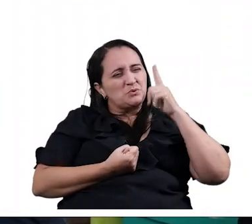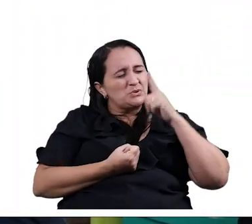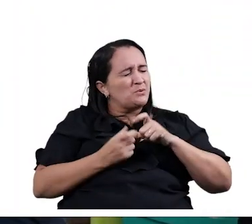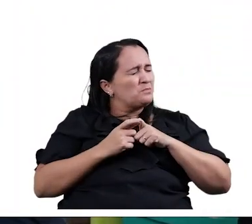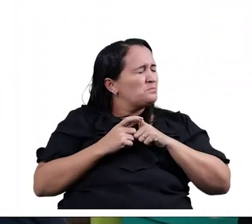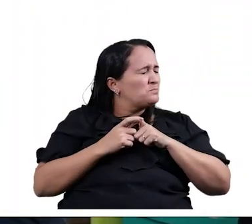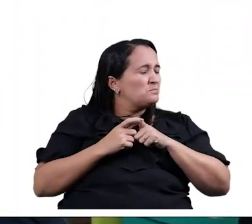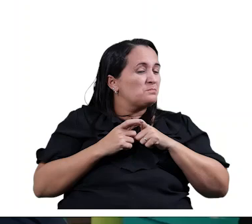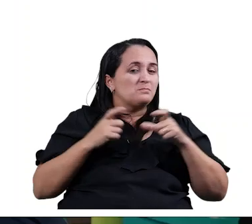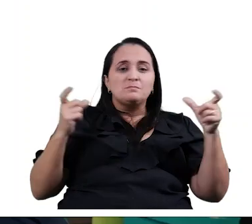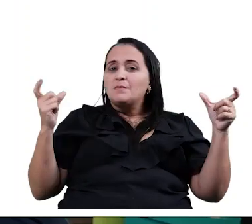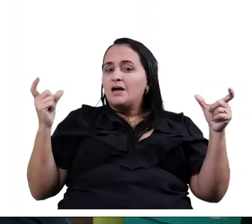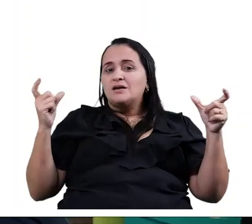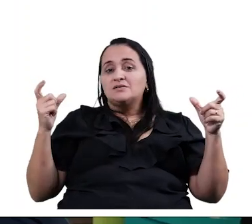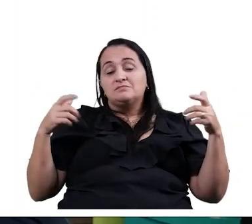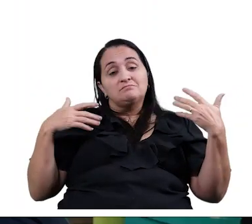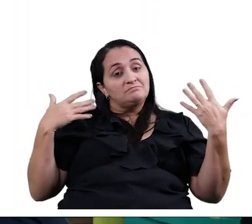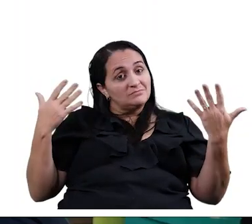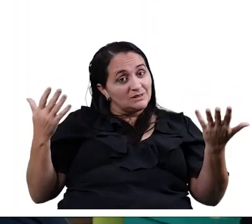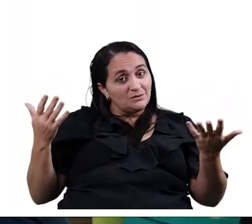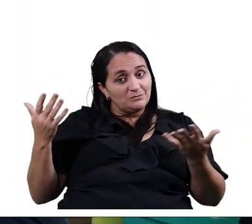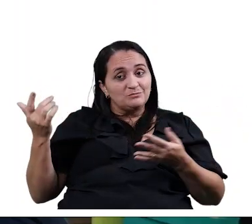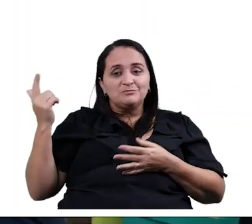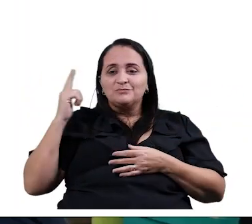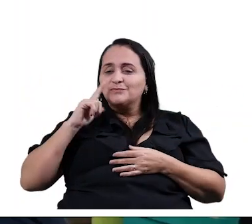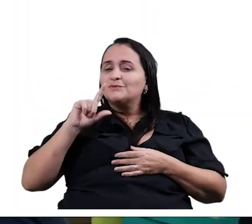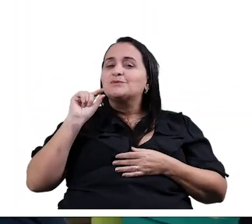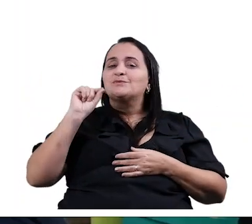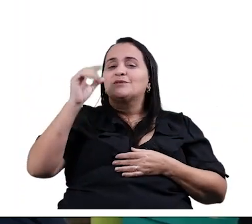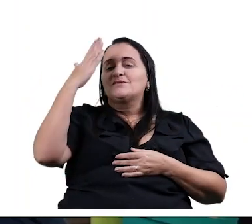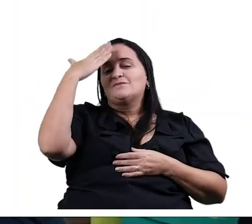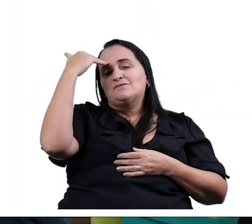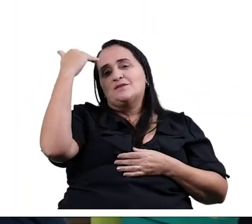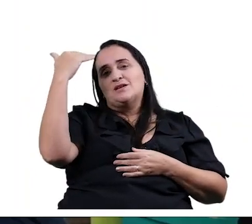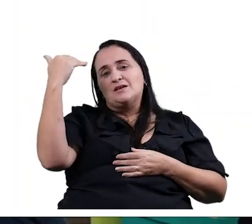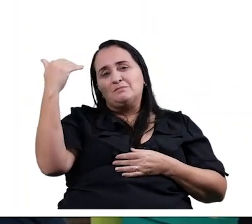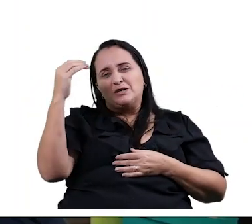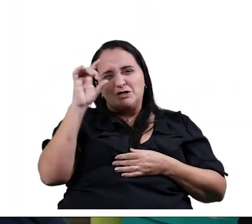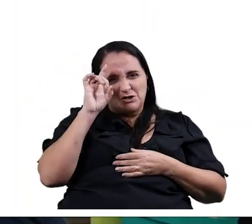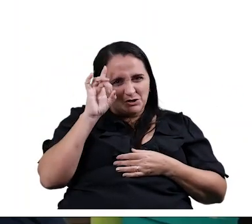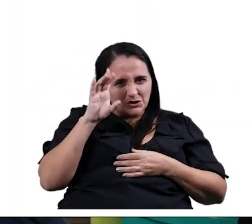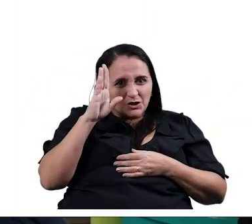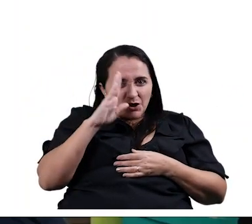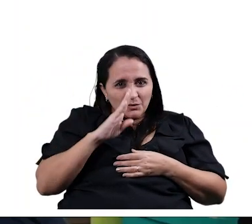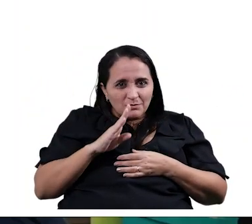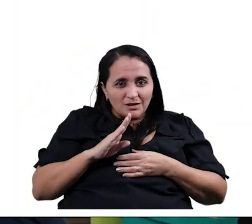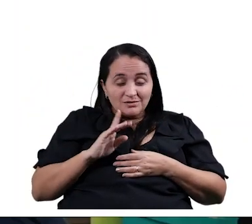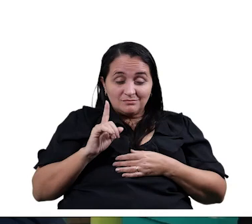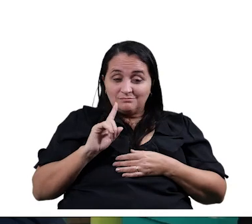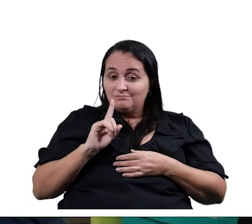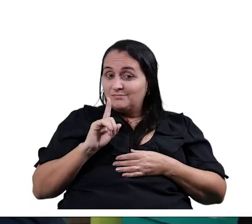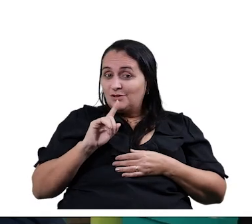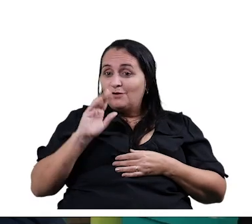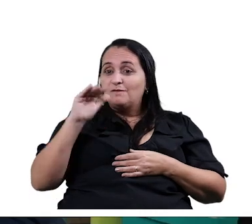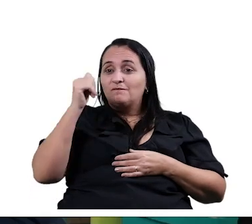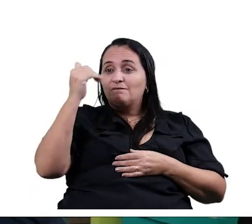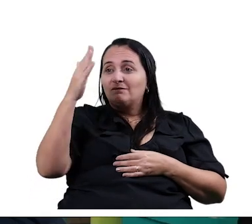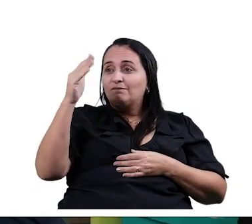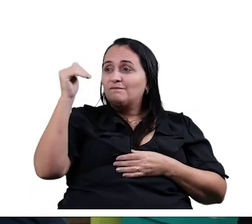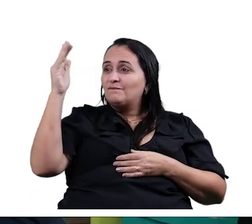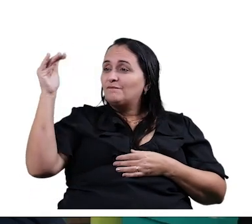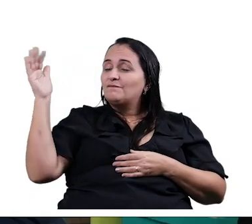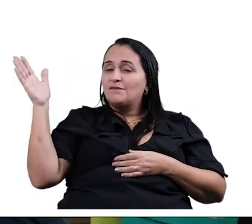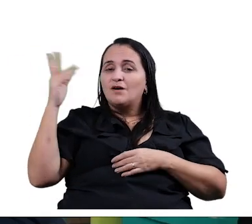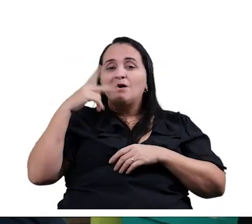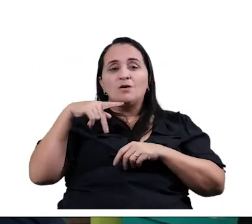jogos de basquete. Então, isso fez com que ele fosse reconhecido não só no Brasil. Ele escreveu o nome